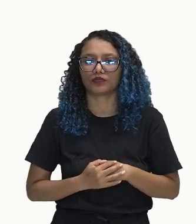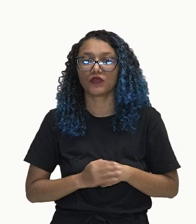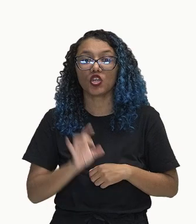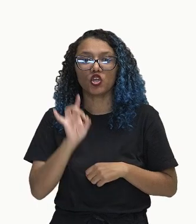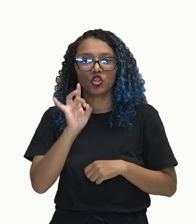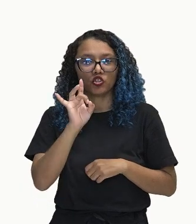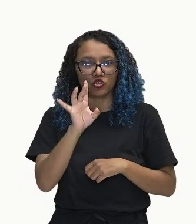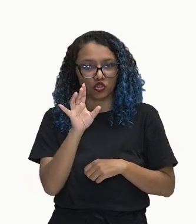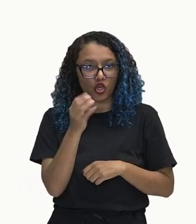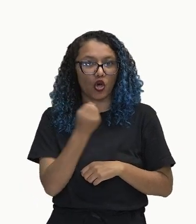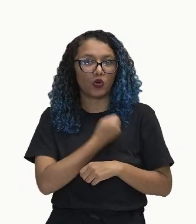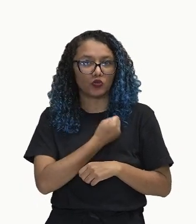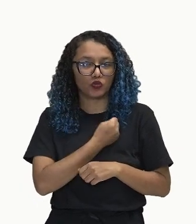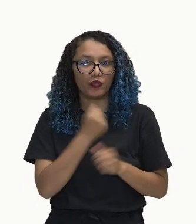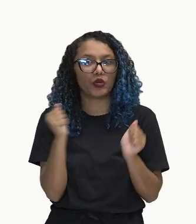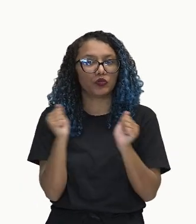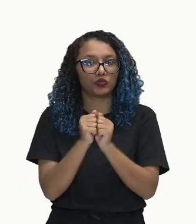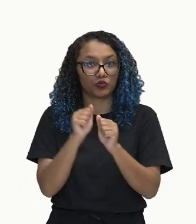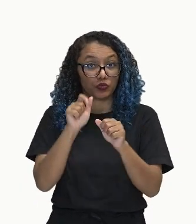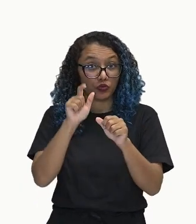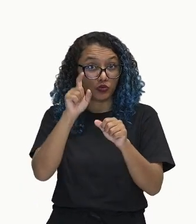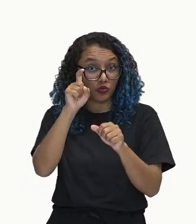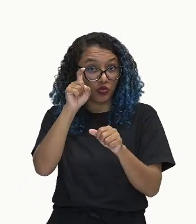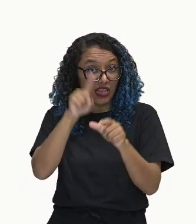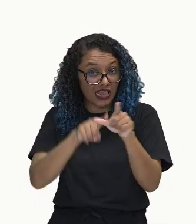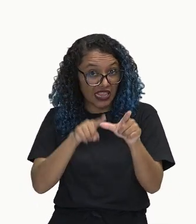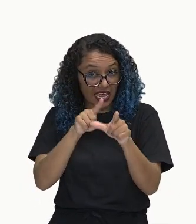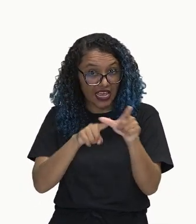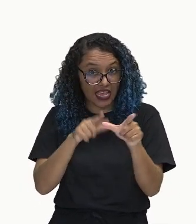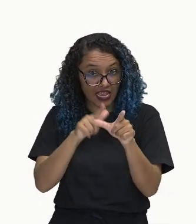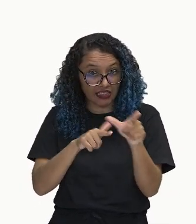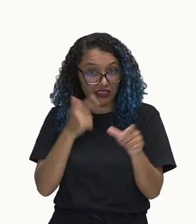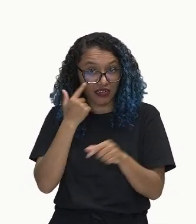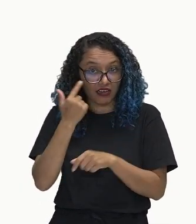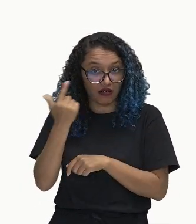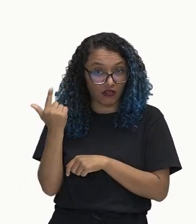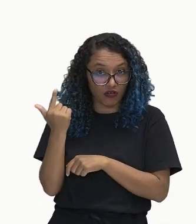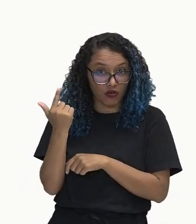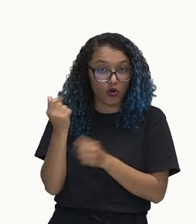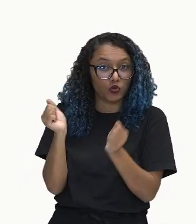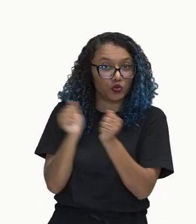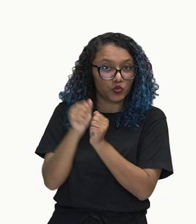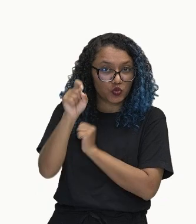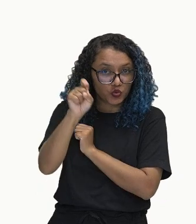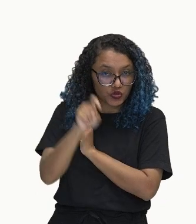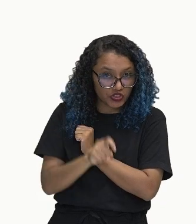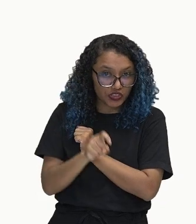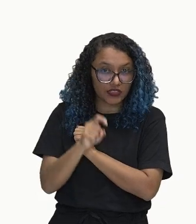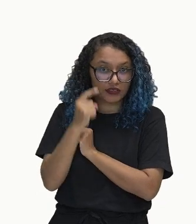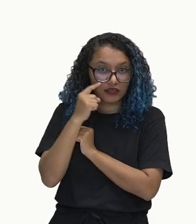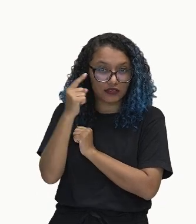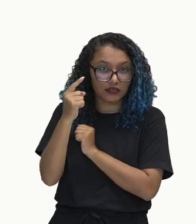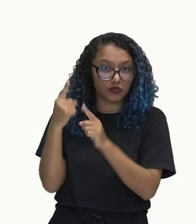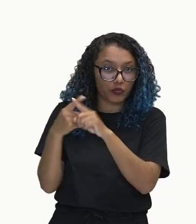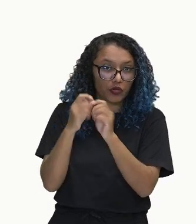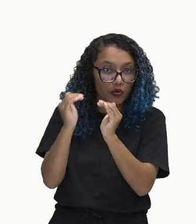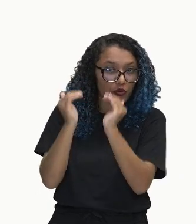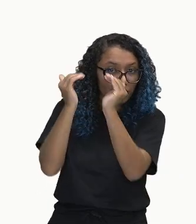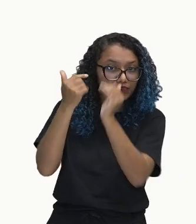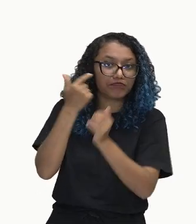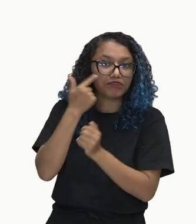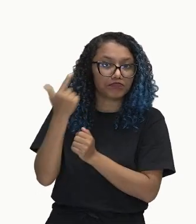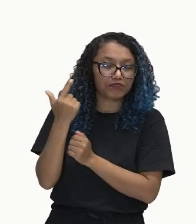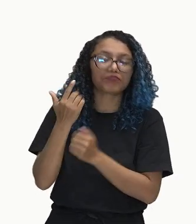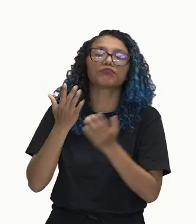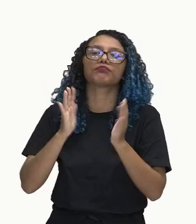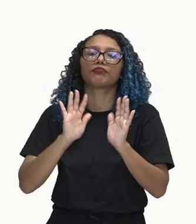os coeficientes que estão juntamente do x, beleza? Beleza. E aí,